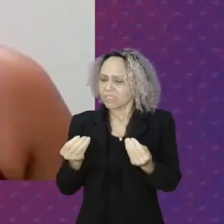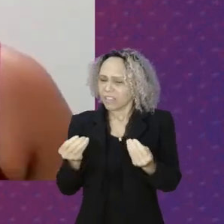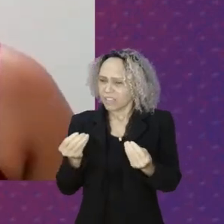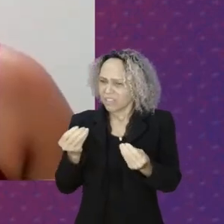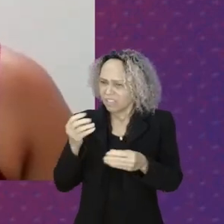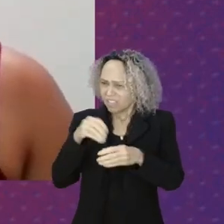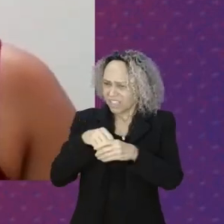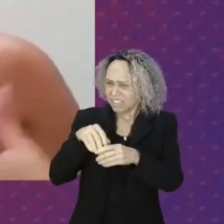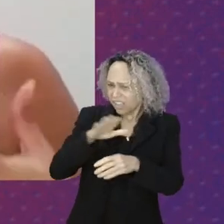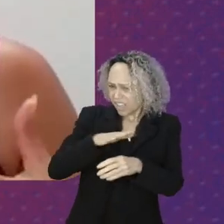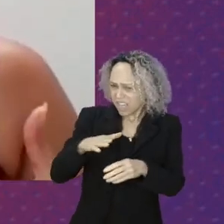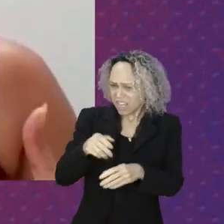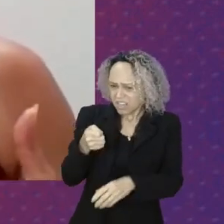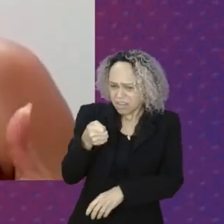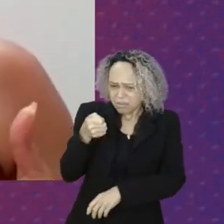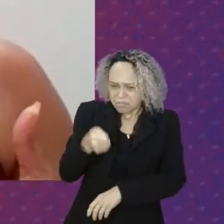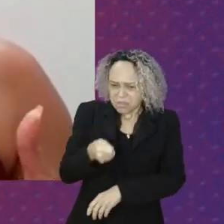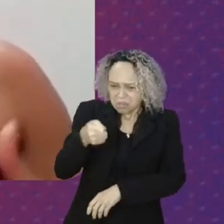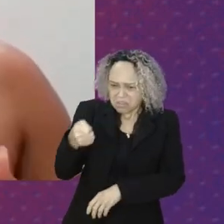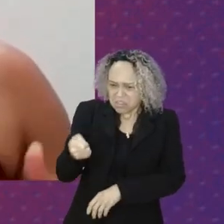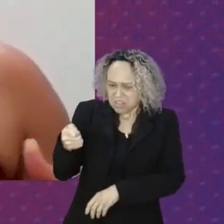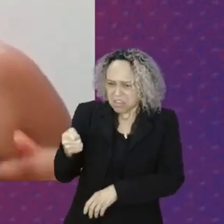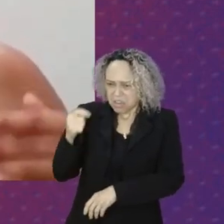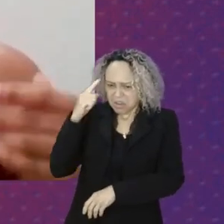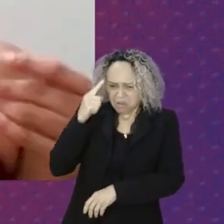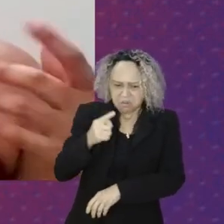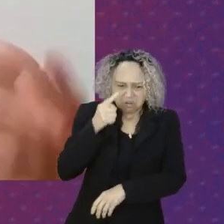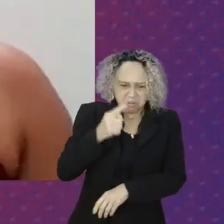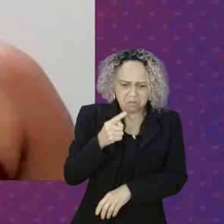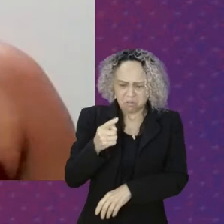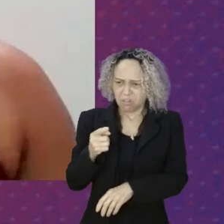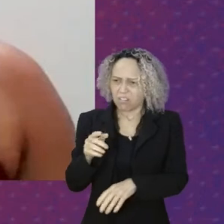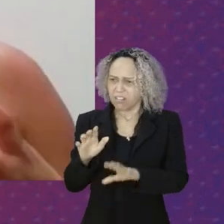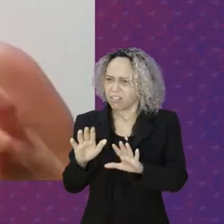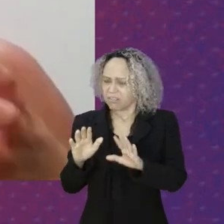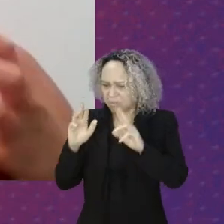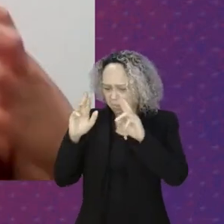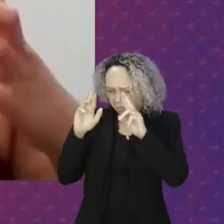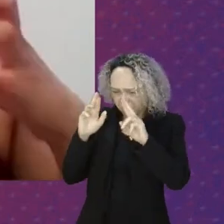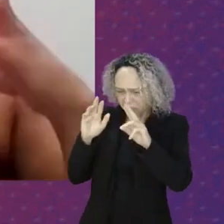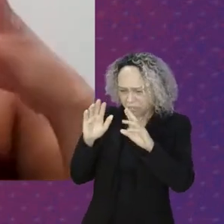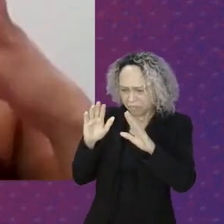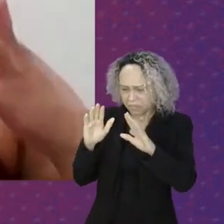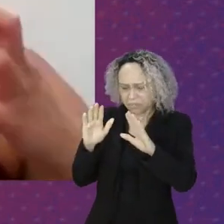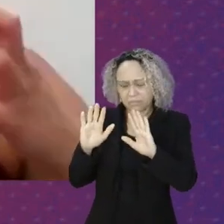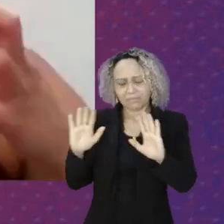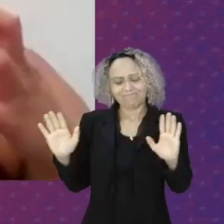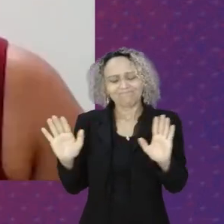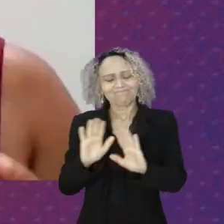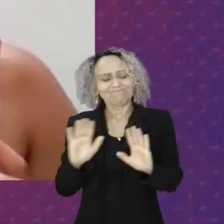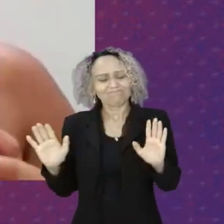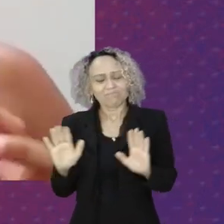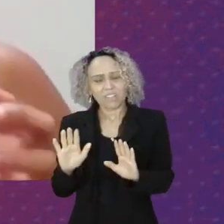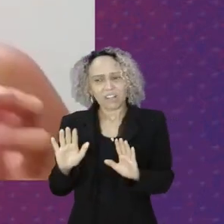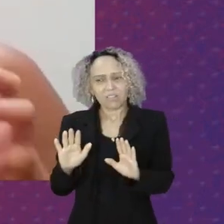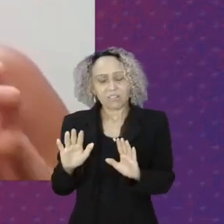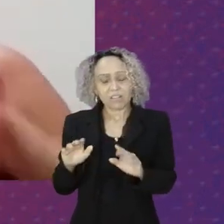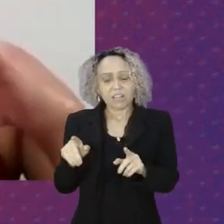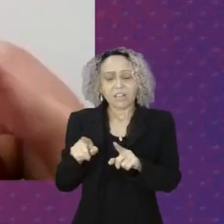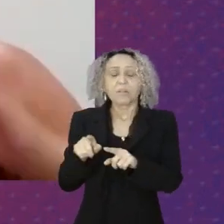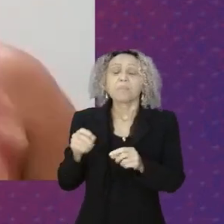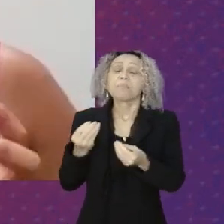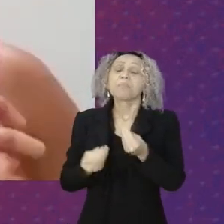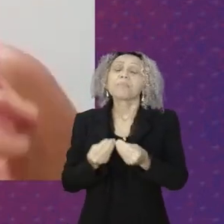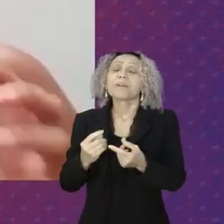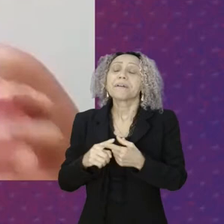porque, na prática, manutenção da ordem significa manutenção de uma estrutura social que